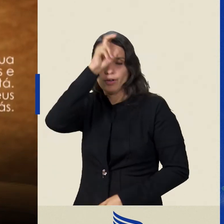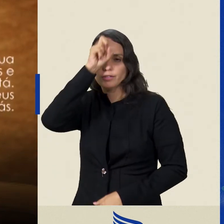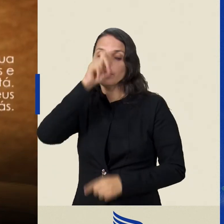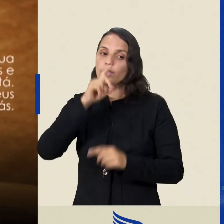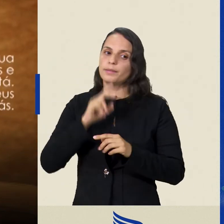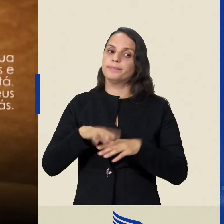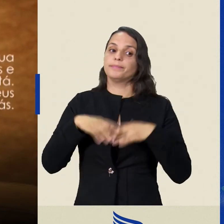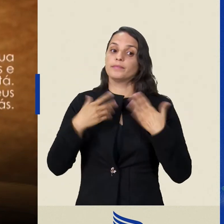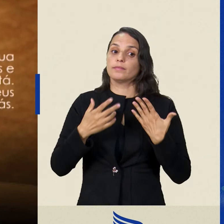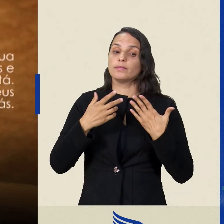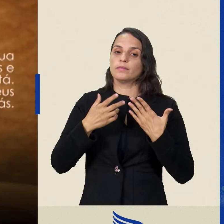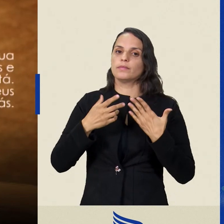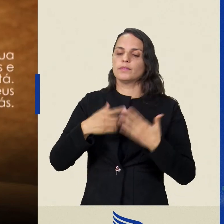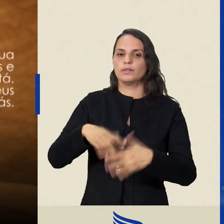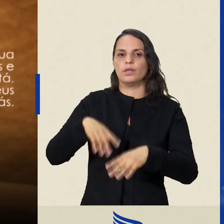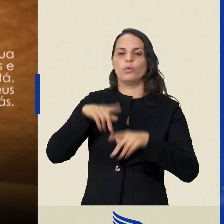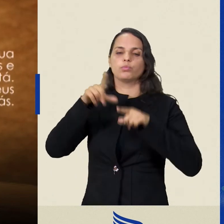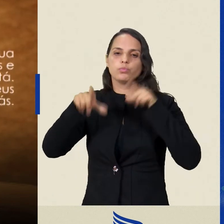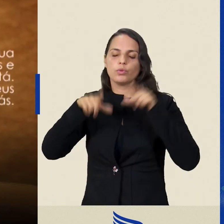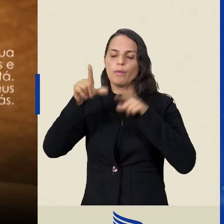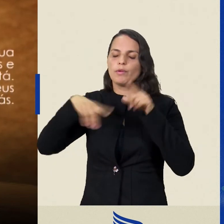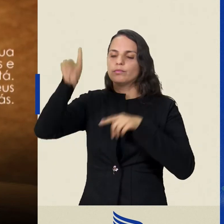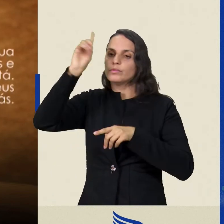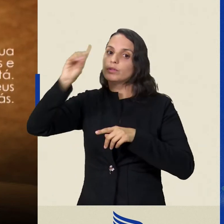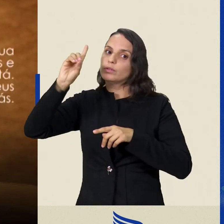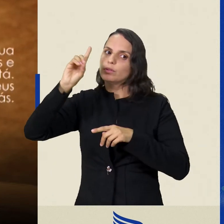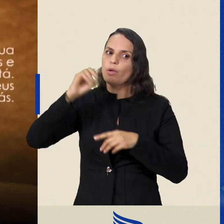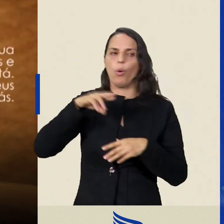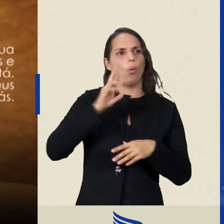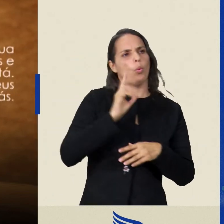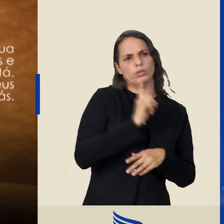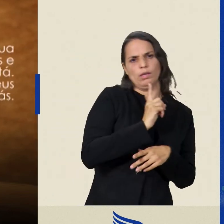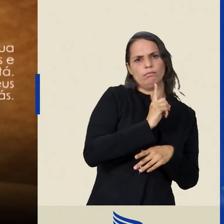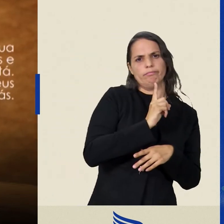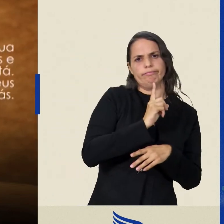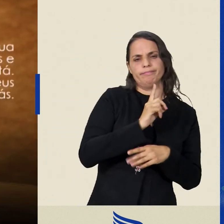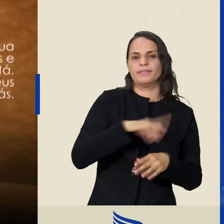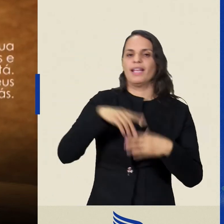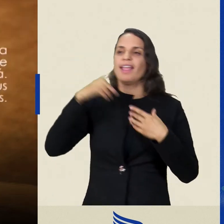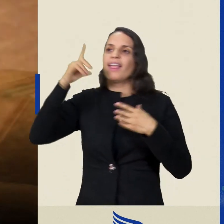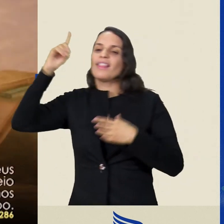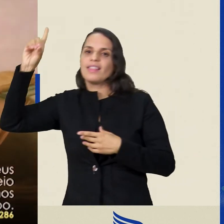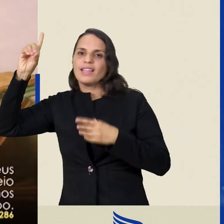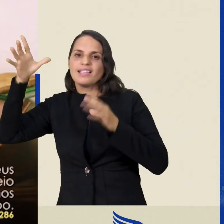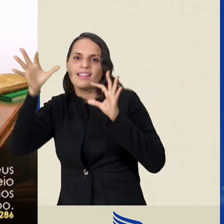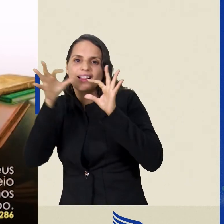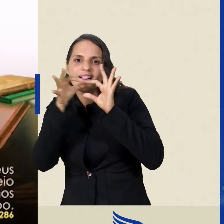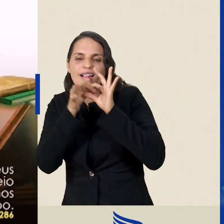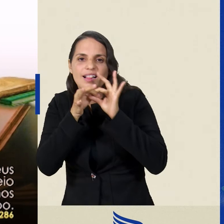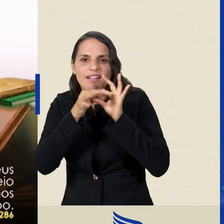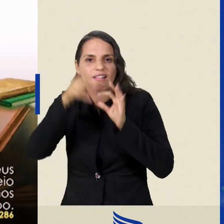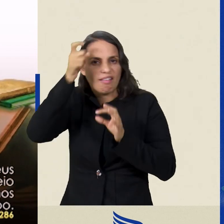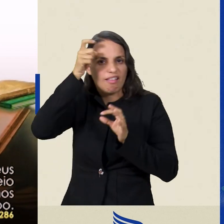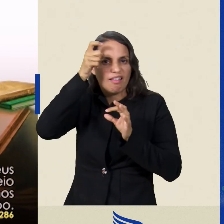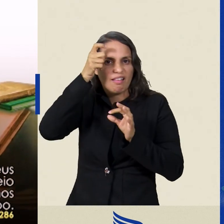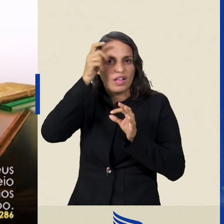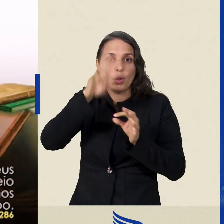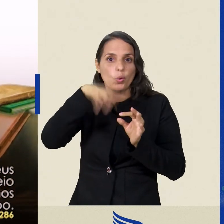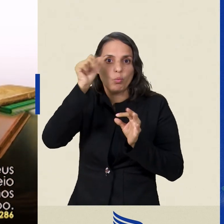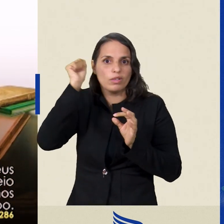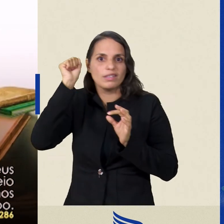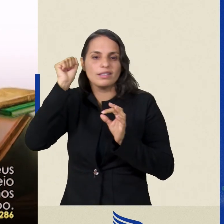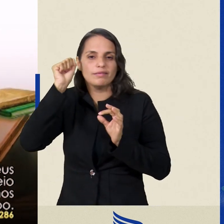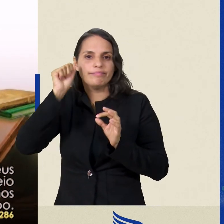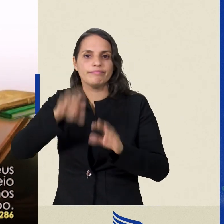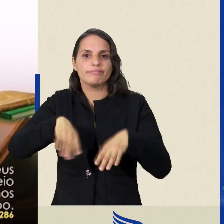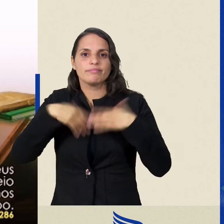Esta obra é de Deus, ou não o é. Deus nada faz de parceria com Satanás. Minha obra,